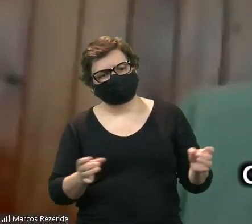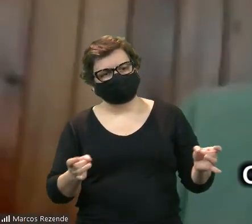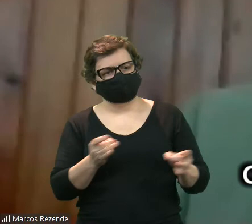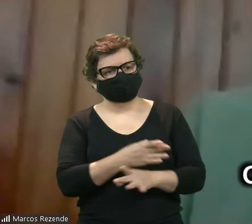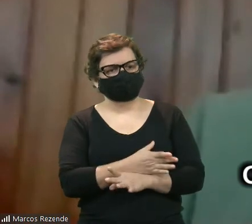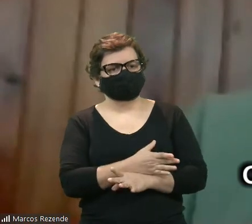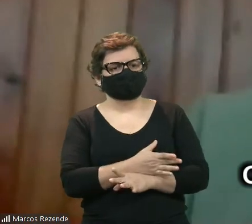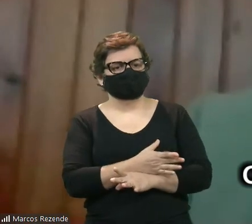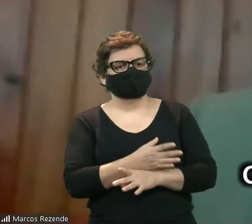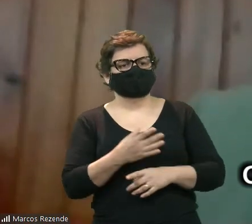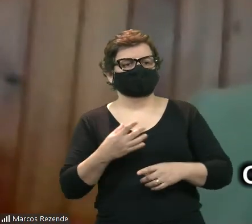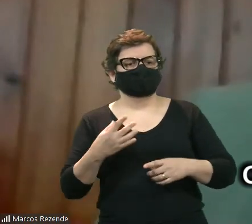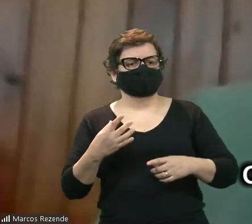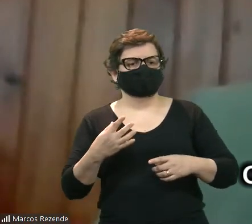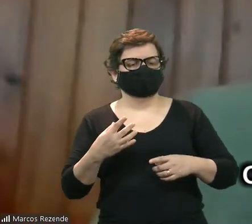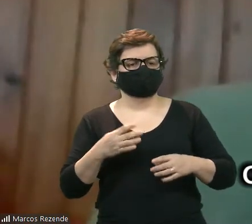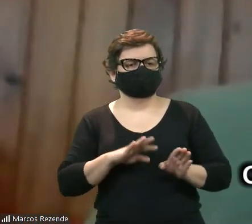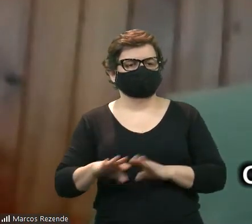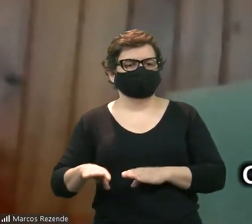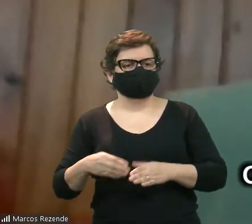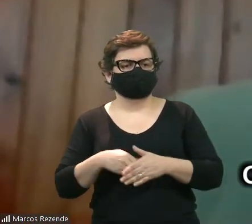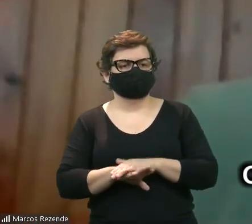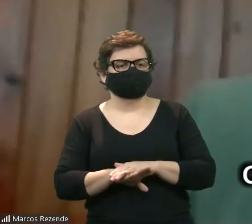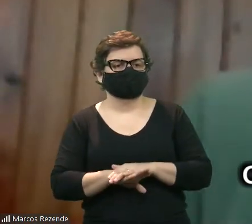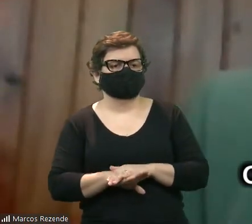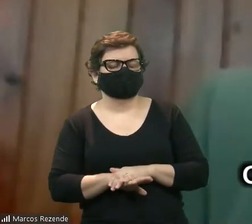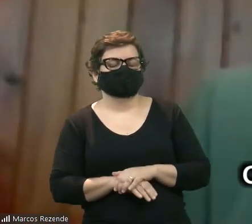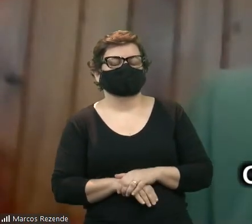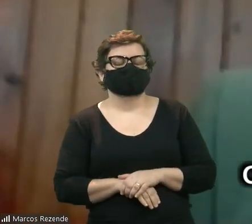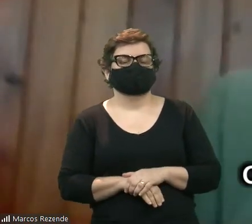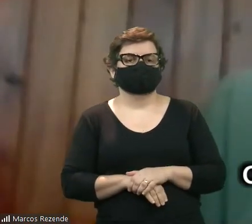Encerrado as reservas de tempos,